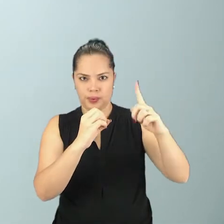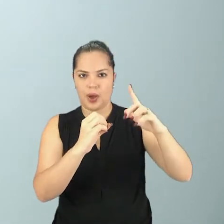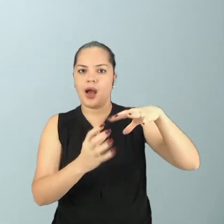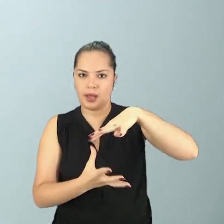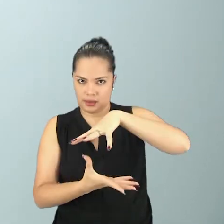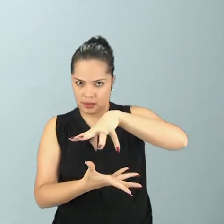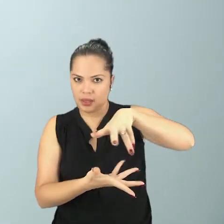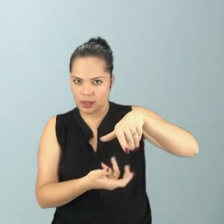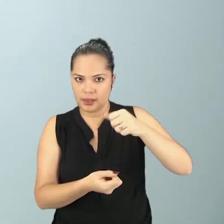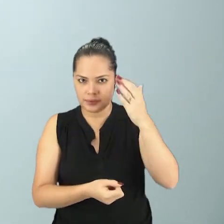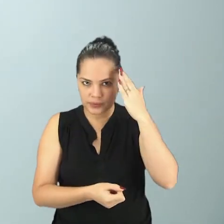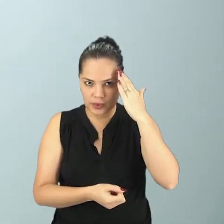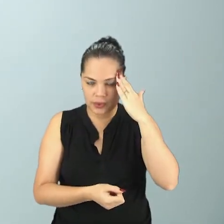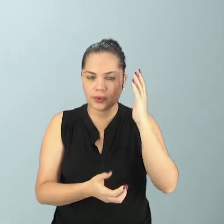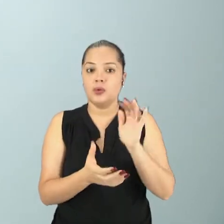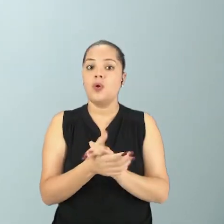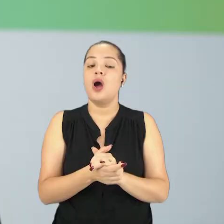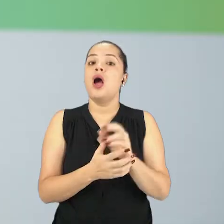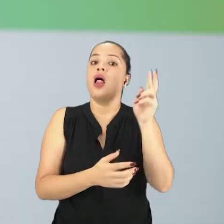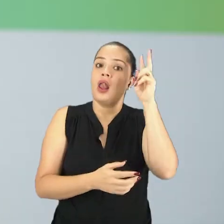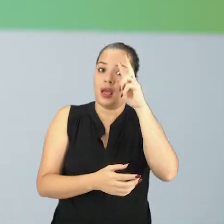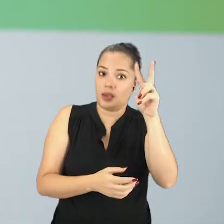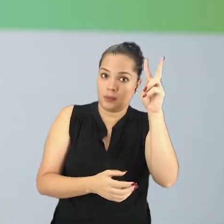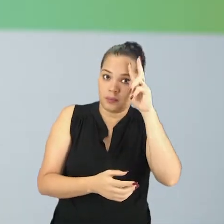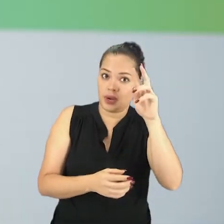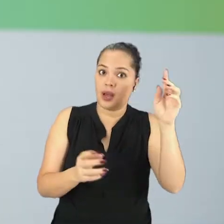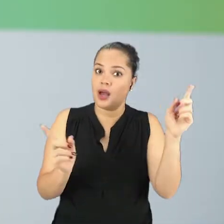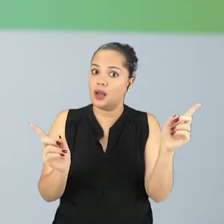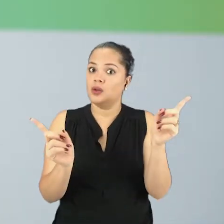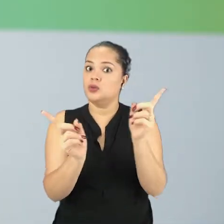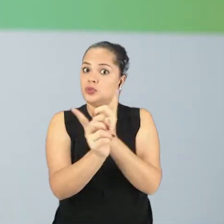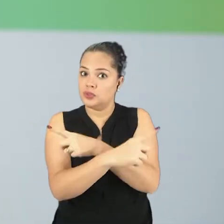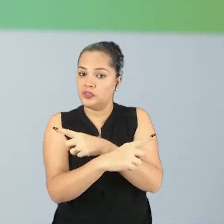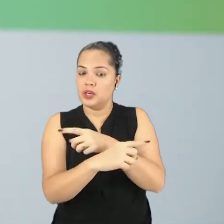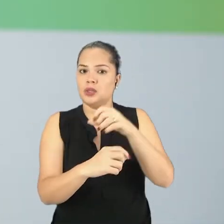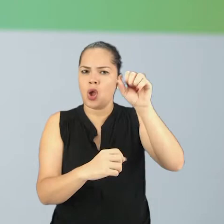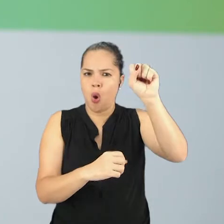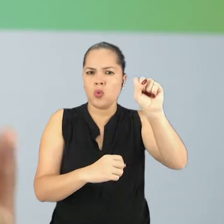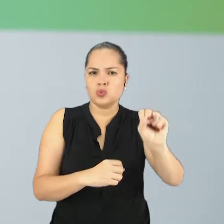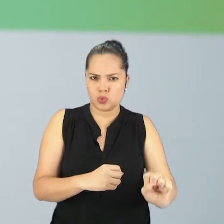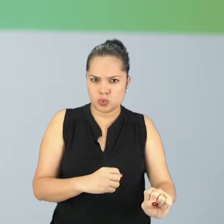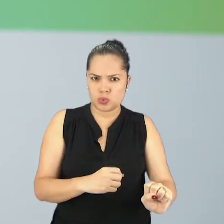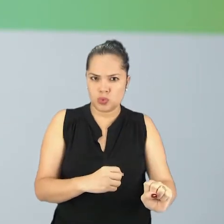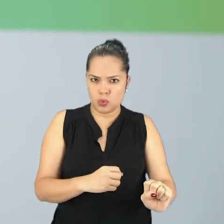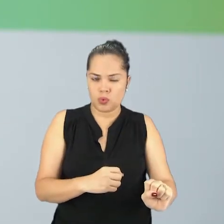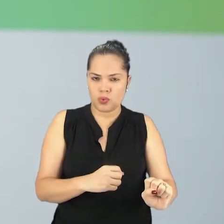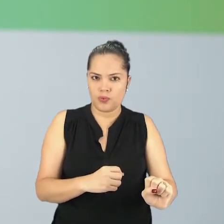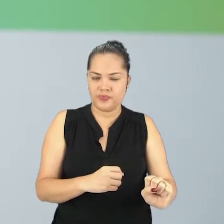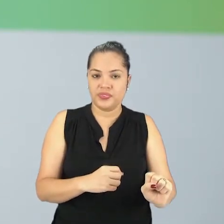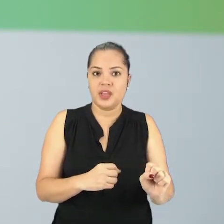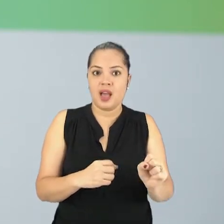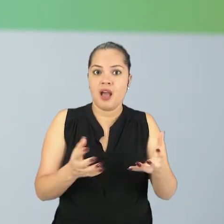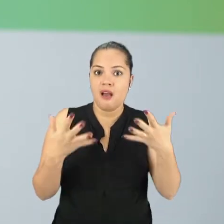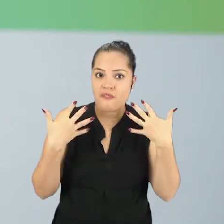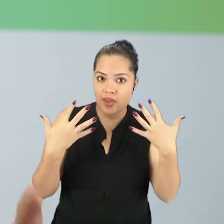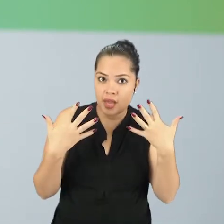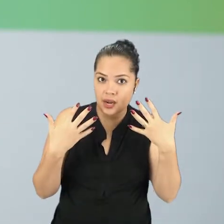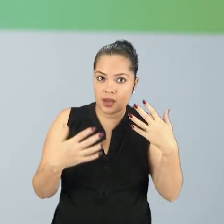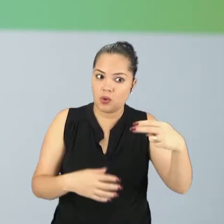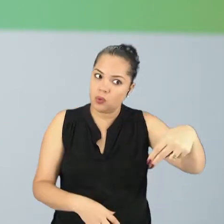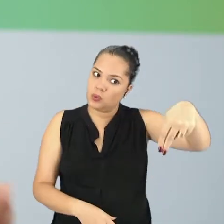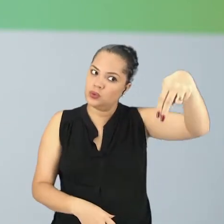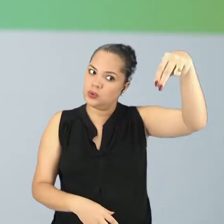bom? Lembrem-se, os hemisférios são sempre opostos. Então, se no hemisfério sul está verão, no norte vai estar inverno e vice-versa,